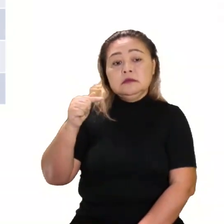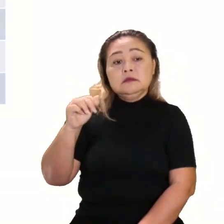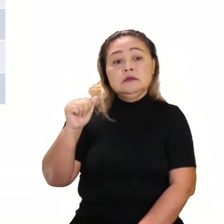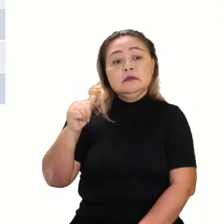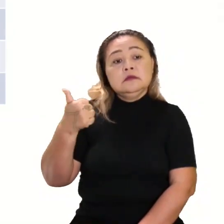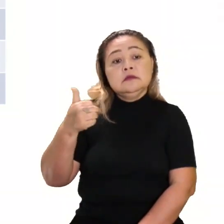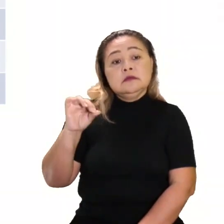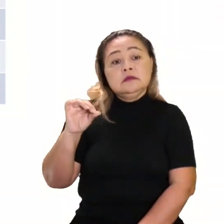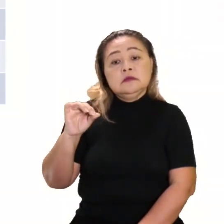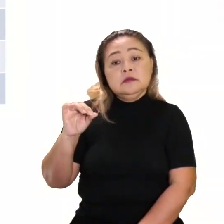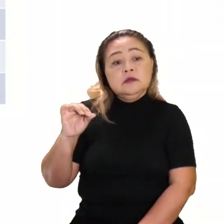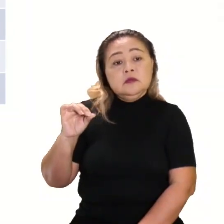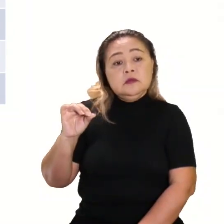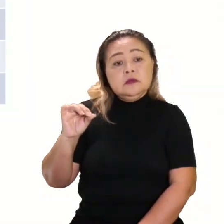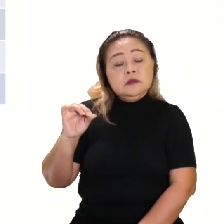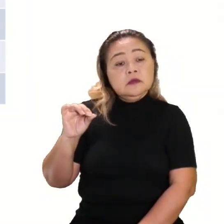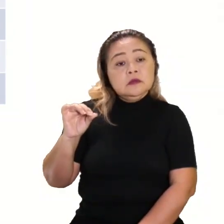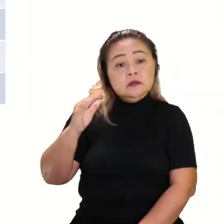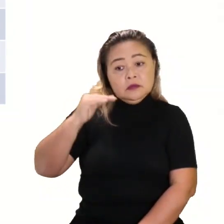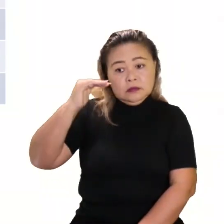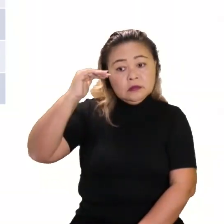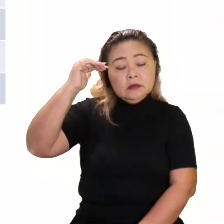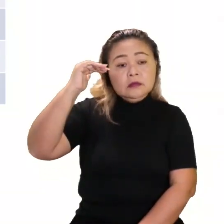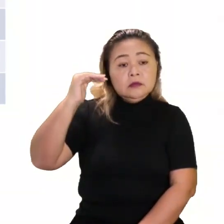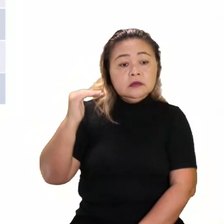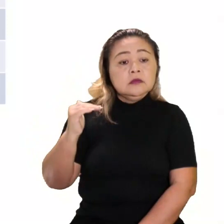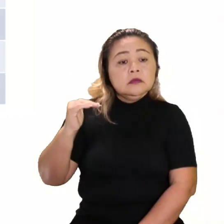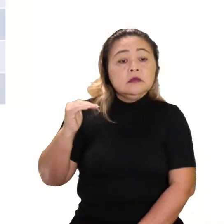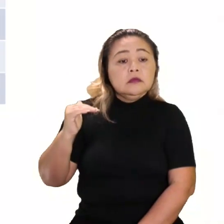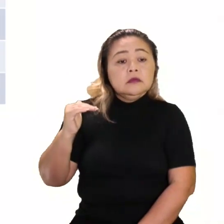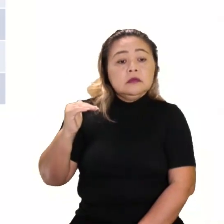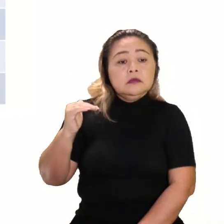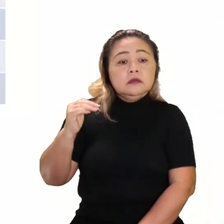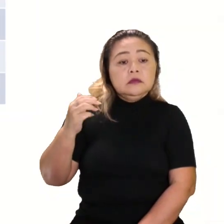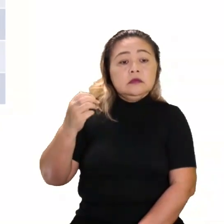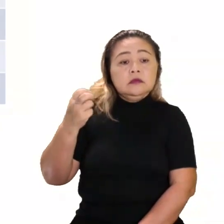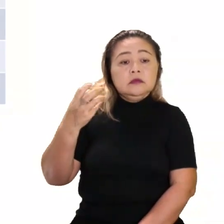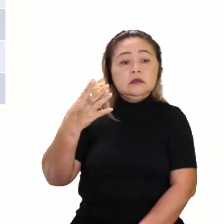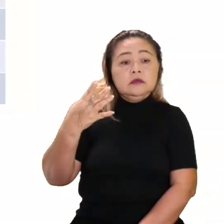7, 8, 9. A gente vai colocando aqui, na verdade vai